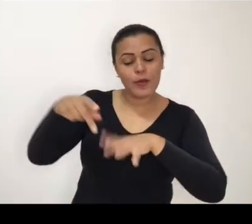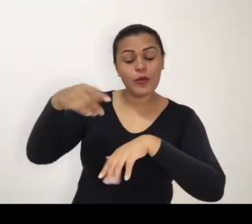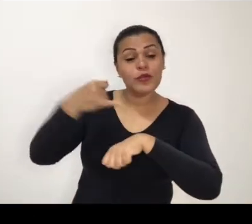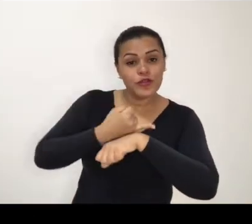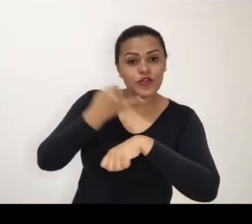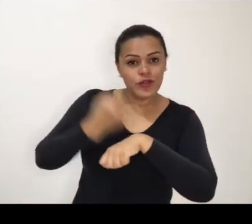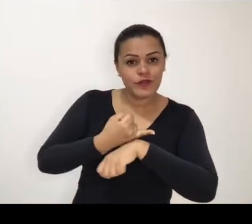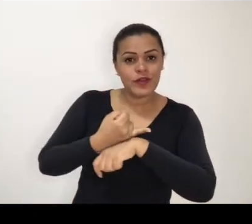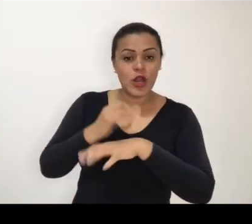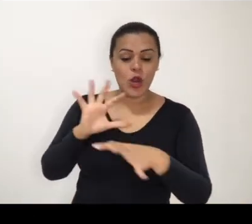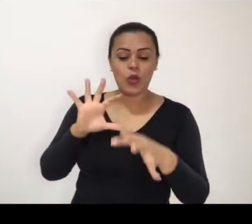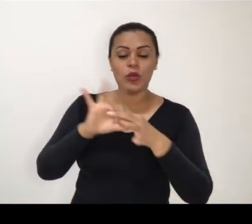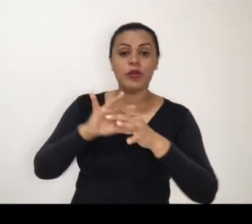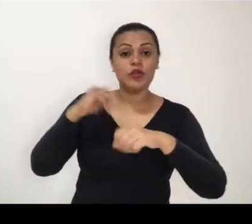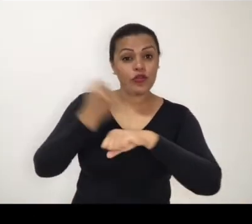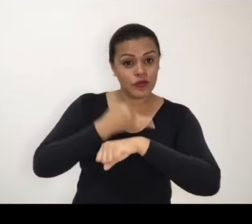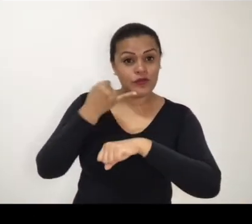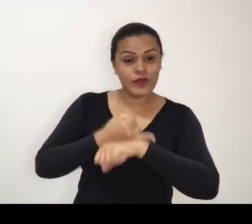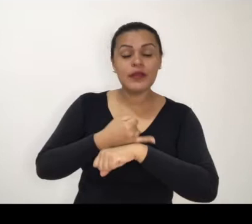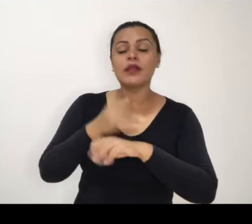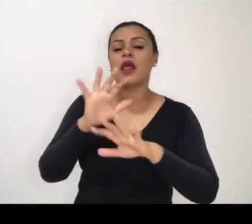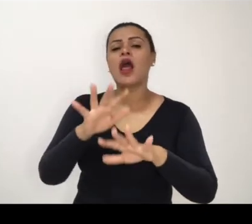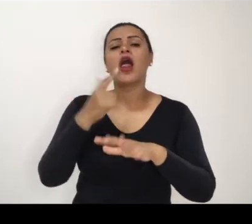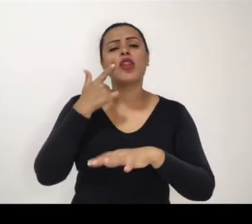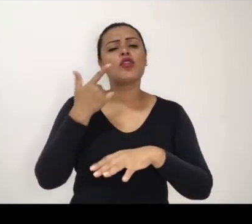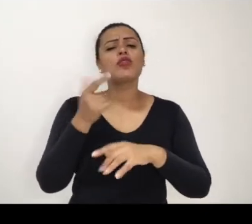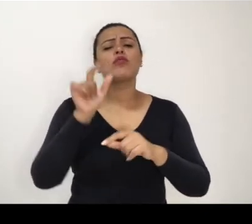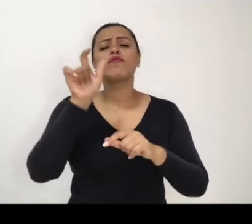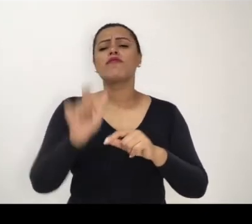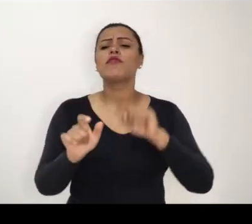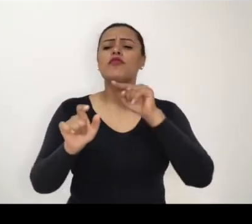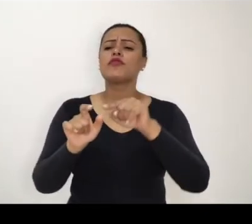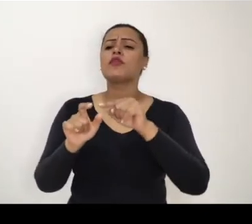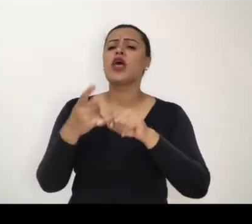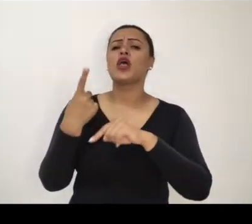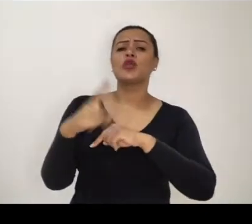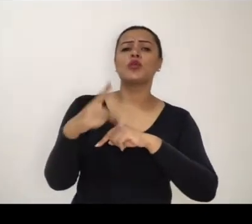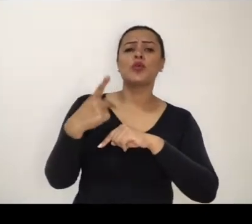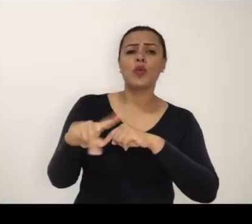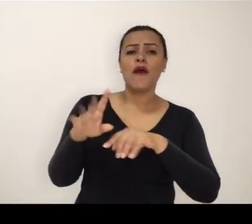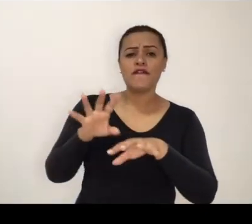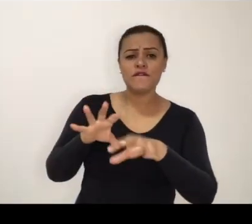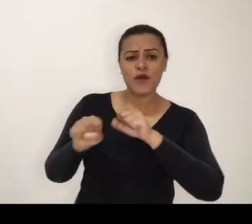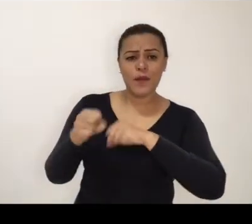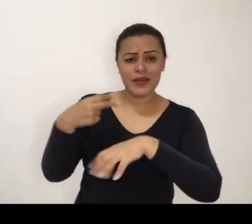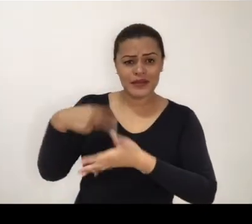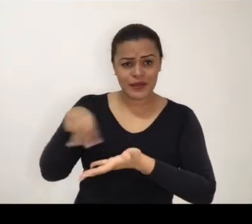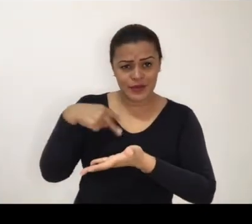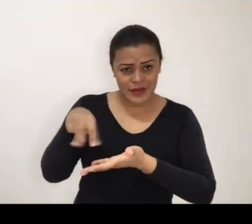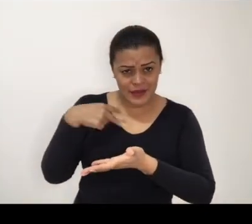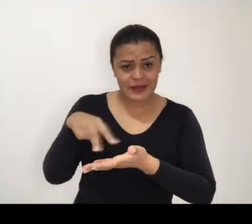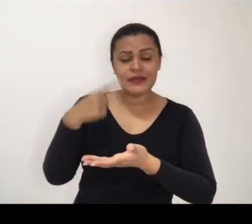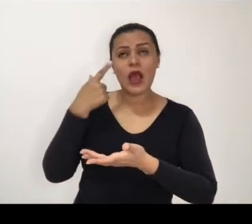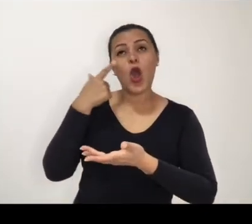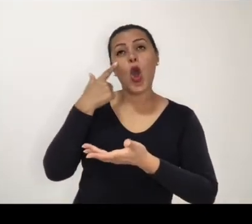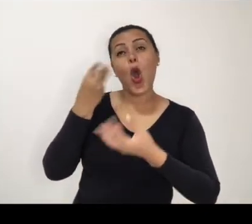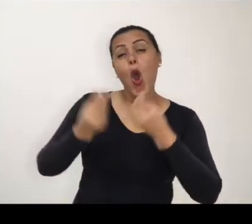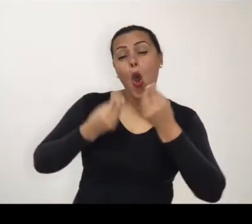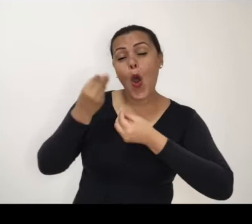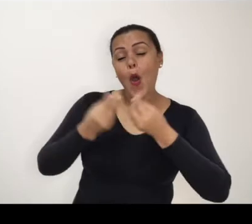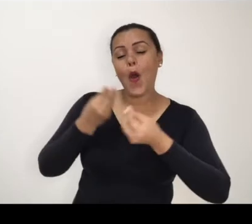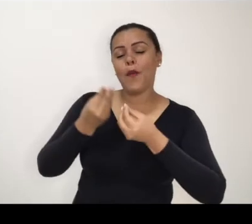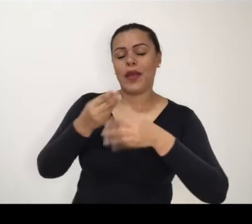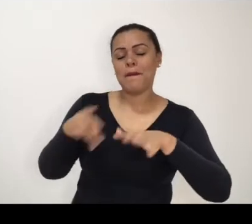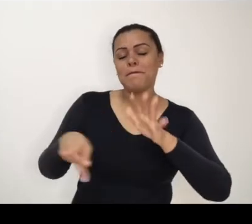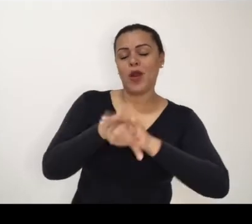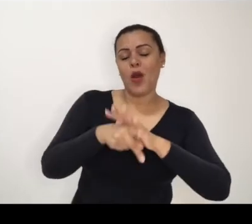contexto de Joinville. Tu revisitas de forma crítica tua própria formação em dança, bem como a lógica de dança que está instaurada em